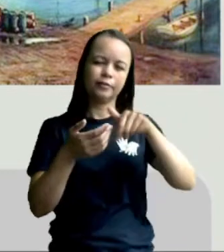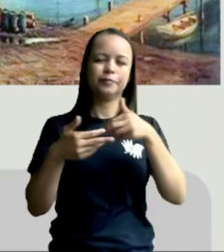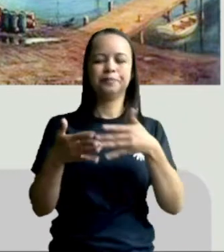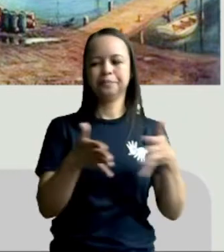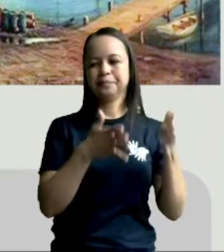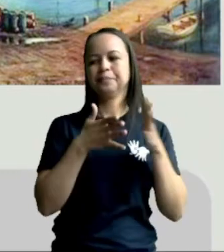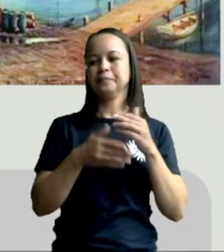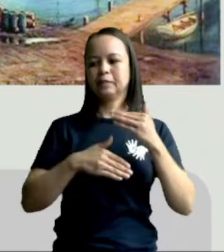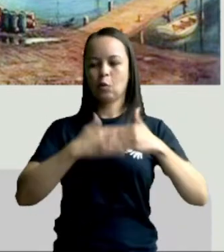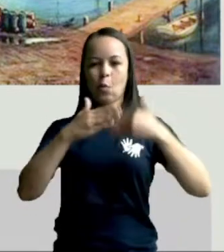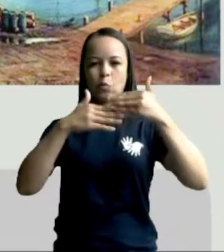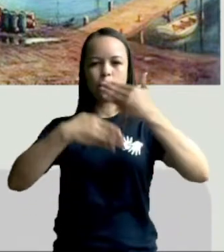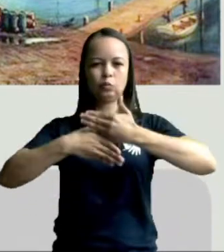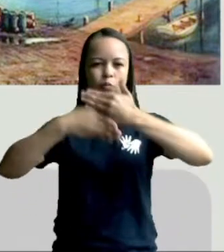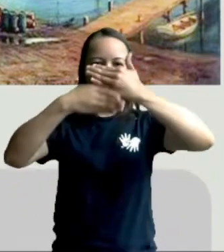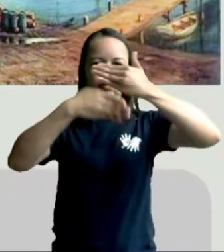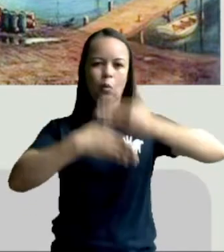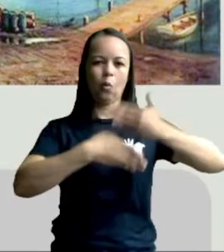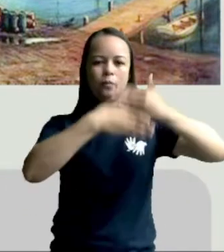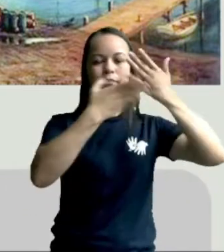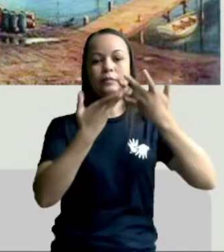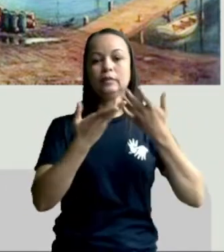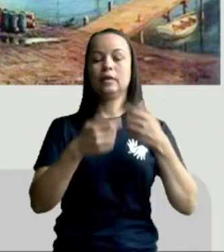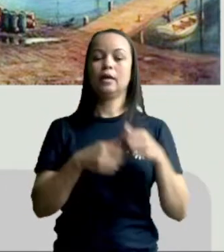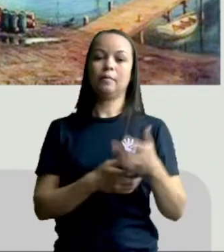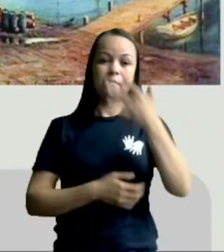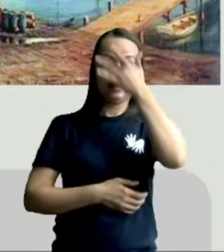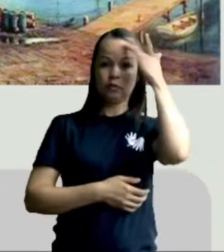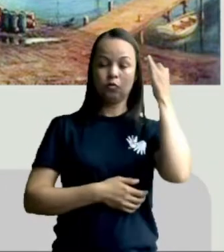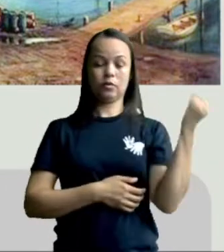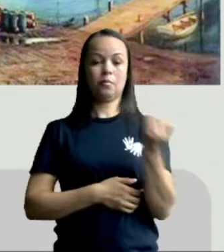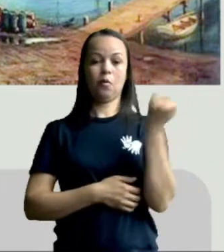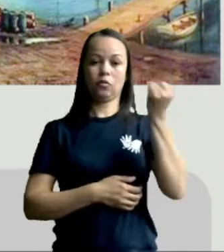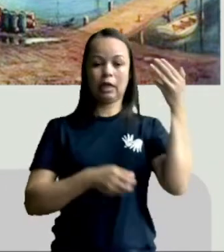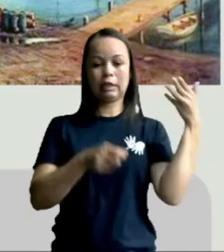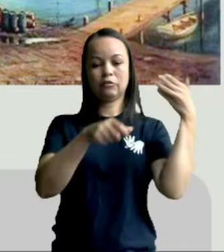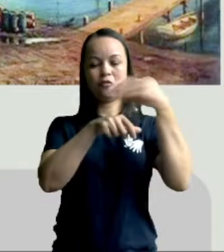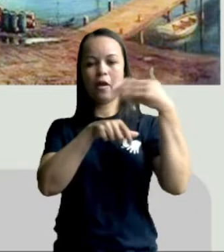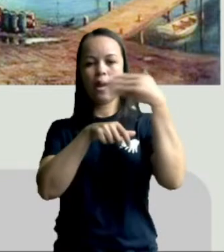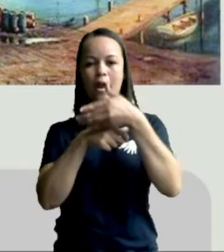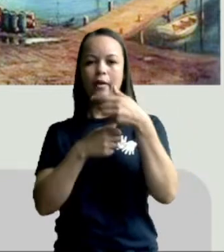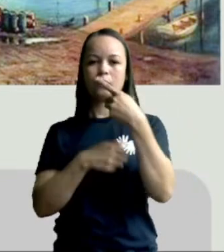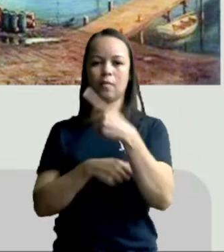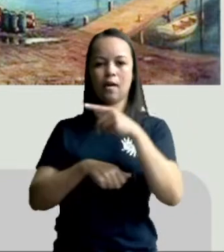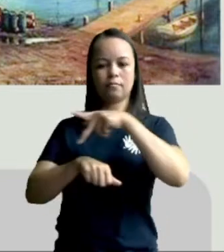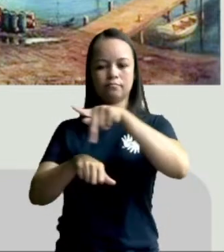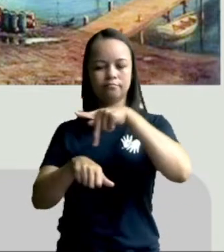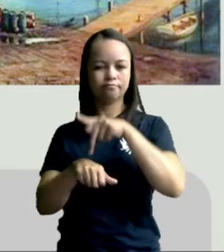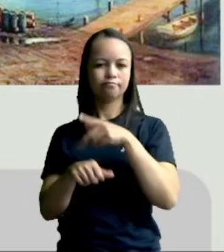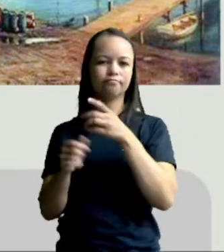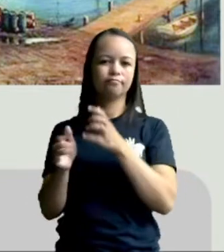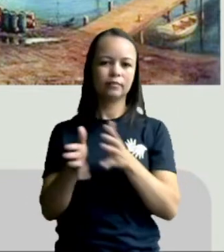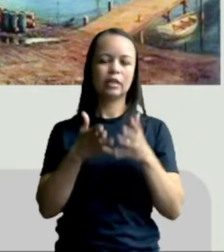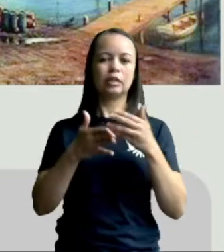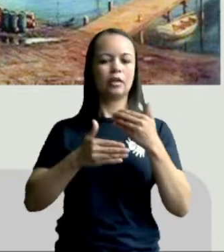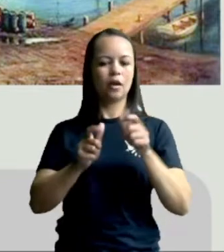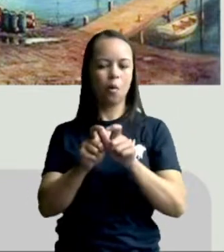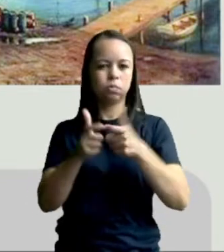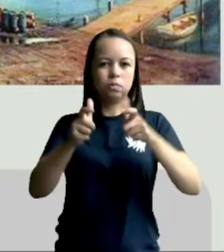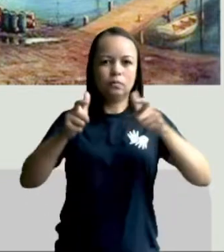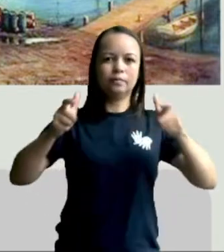e intelectuais estrangeiros vieram para o país e a circulação de conhecimento nele aumentou